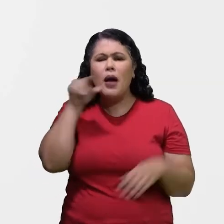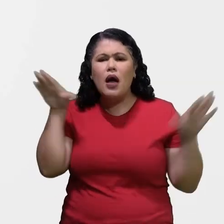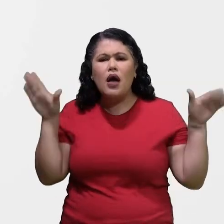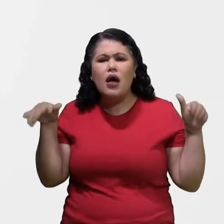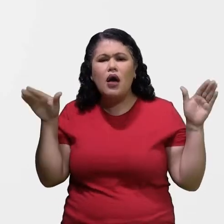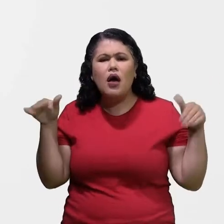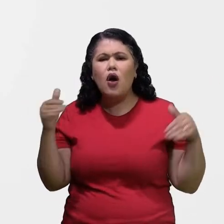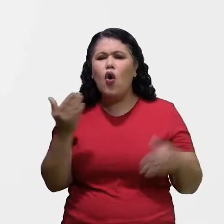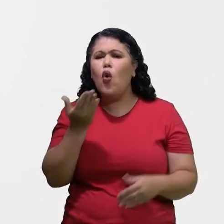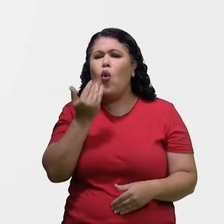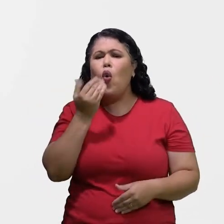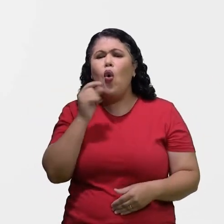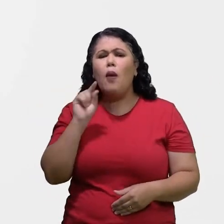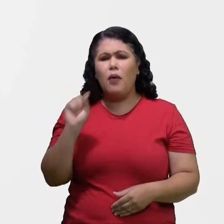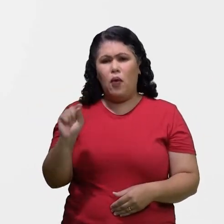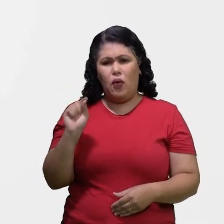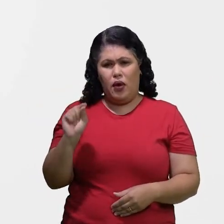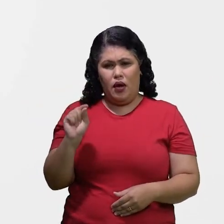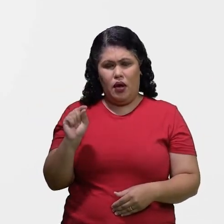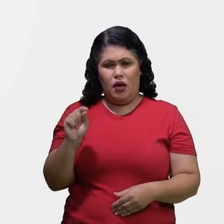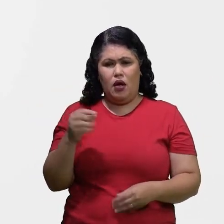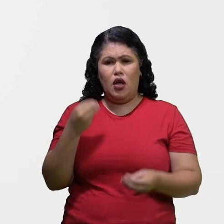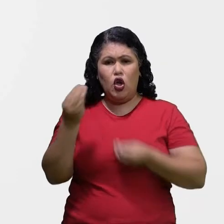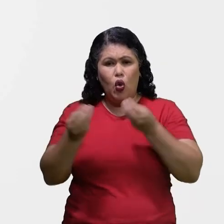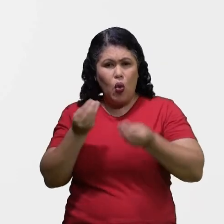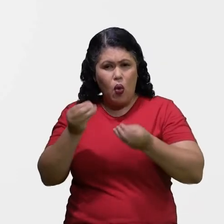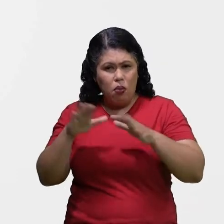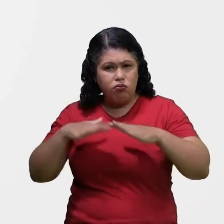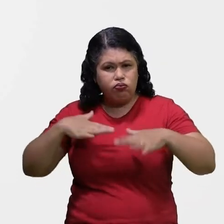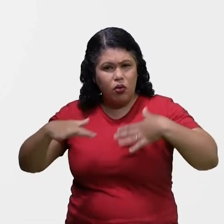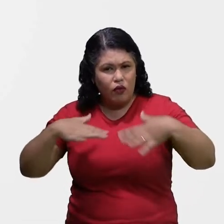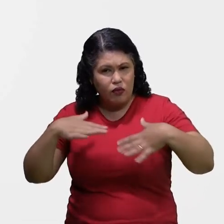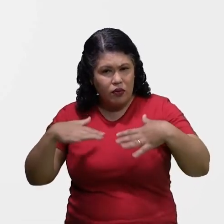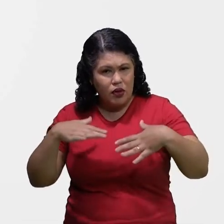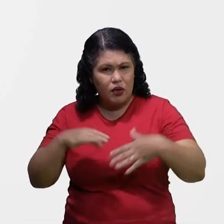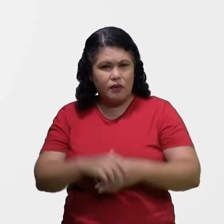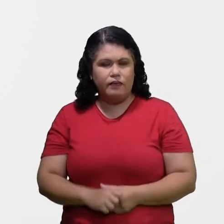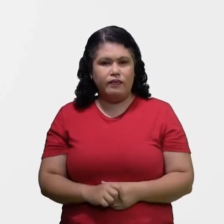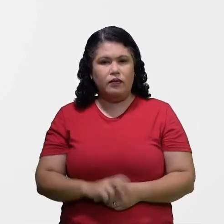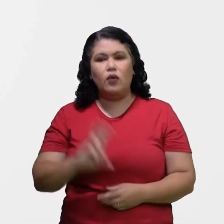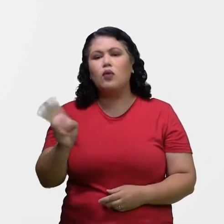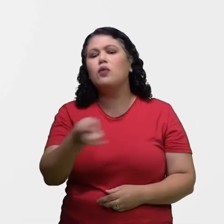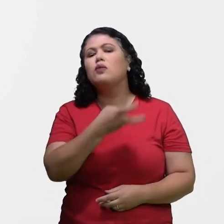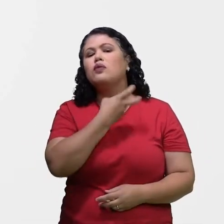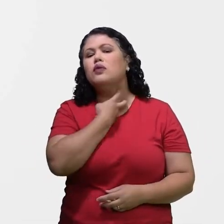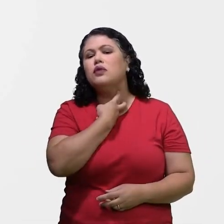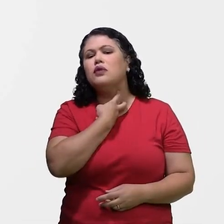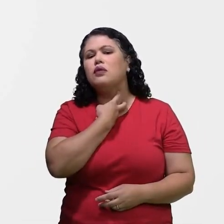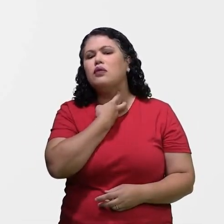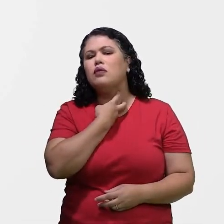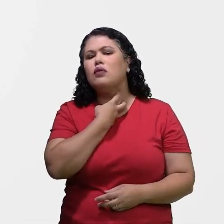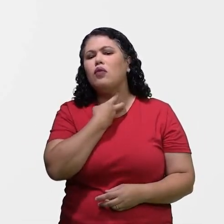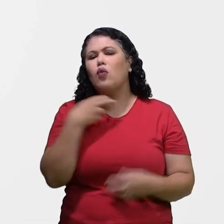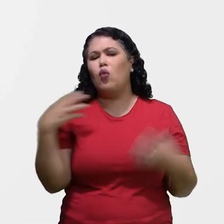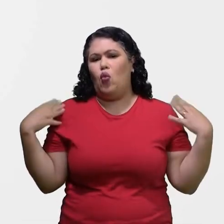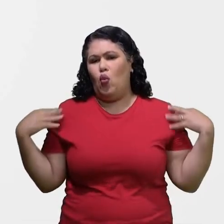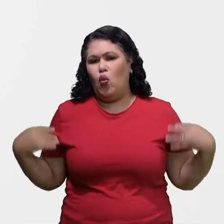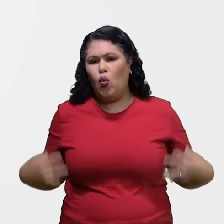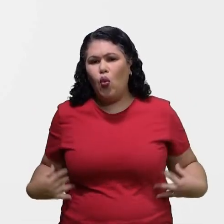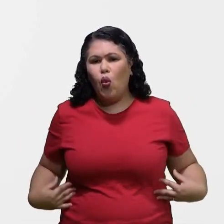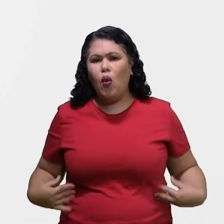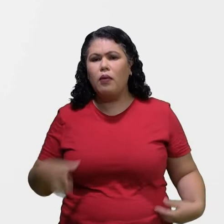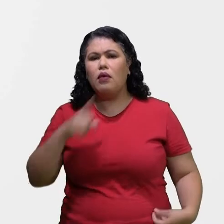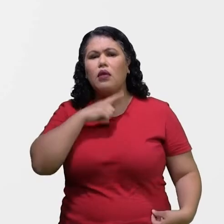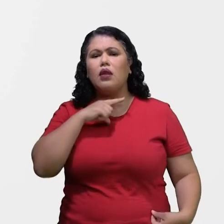ele se desloca? Tá bom? Vocês vão me responder essas questões. Morcego. Qual é o revestimento do morcego? Ele é